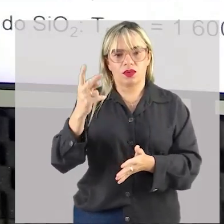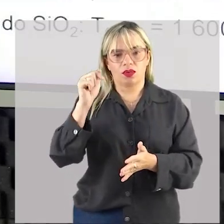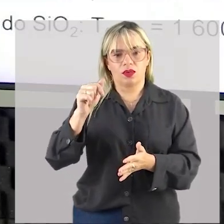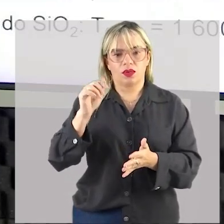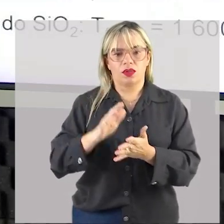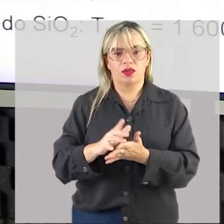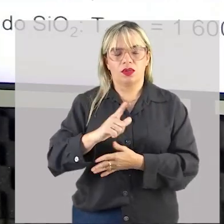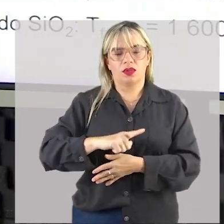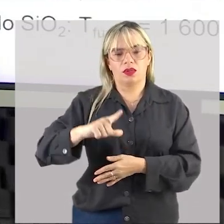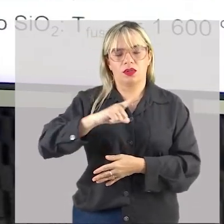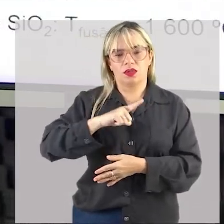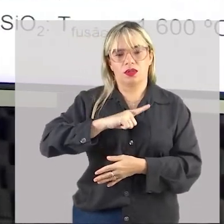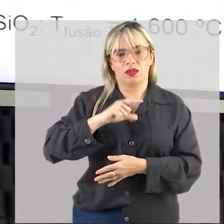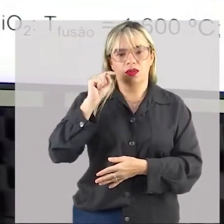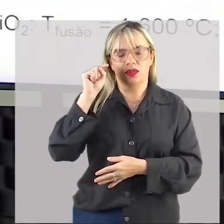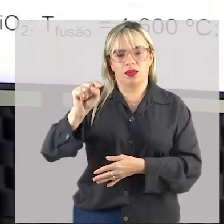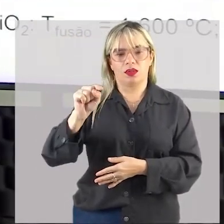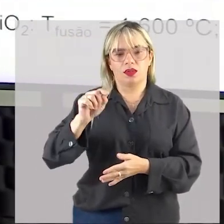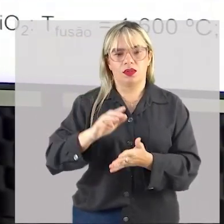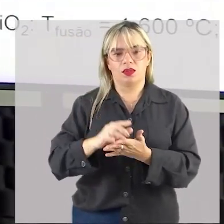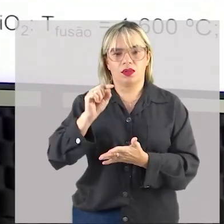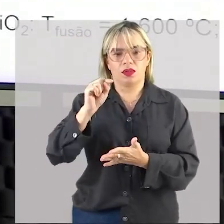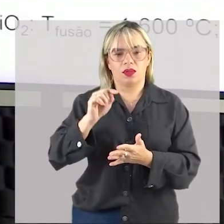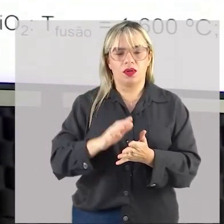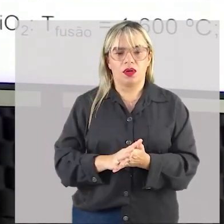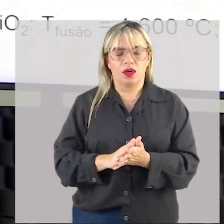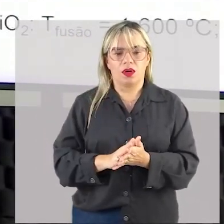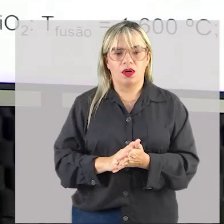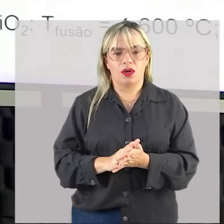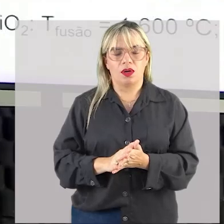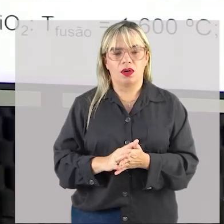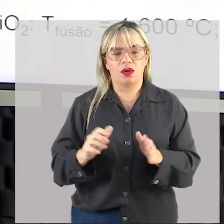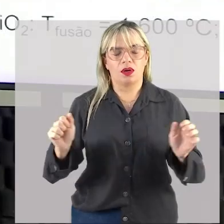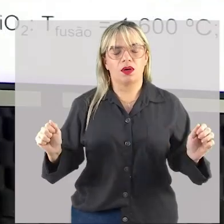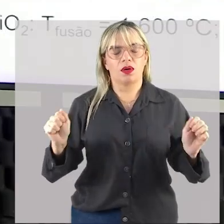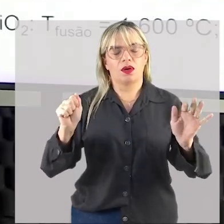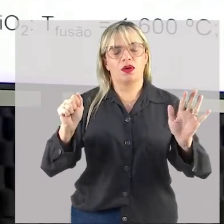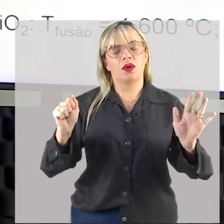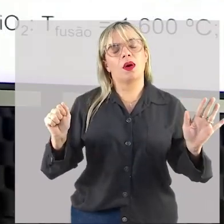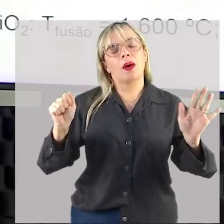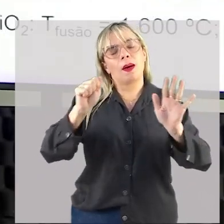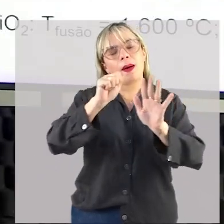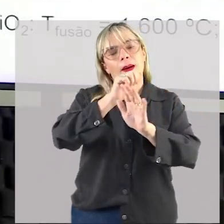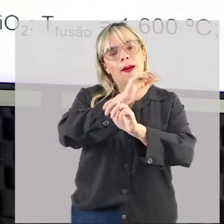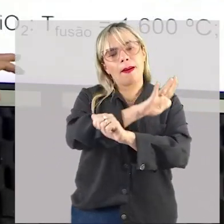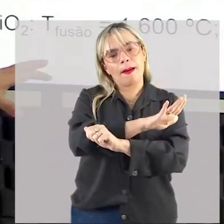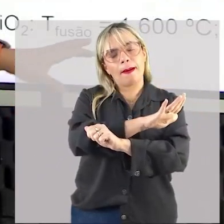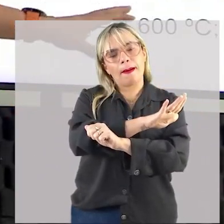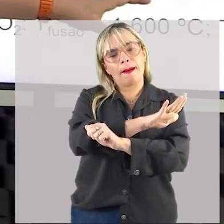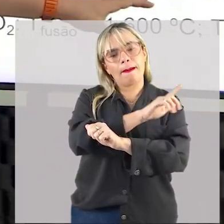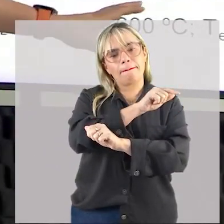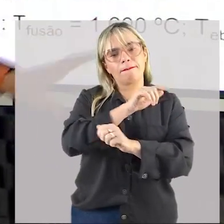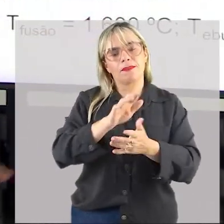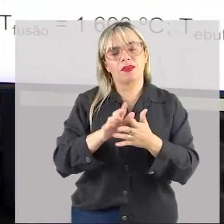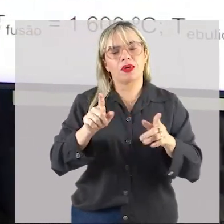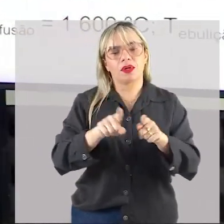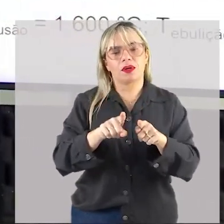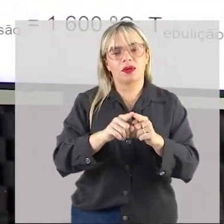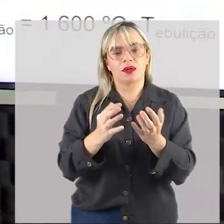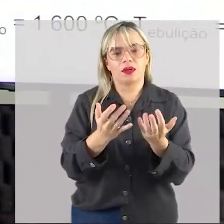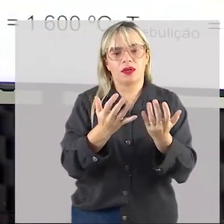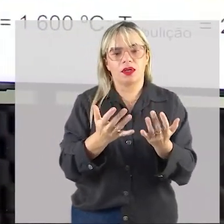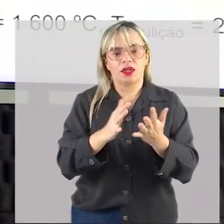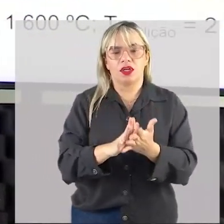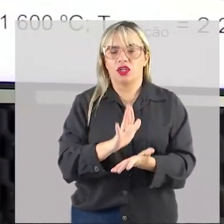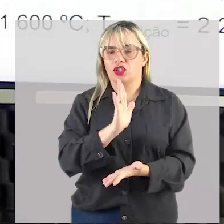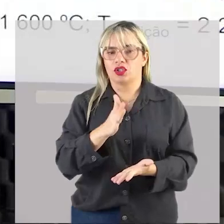pontos. Geralmente as misturas têm um intervalo. Ah, derrete entre coisa que não aconteceu aqui. É por isso que ele falou que a substância,